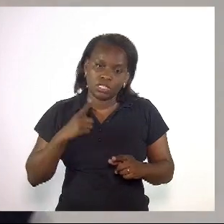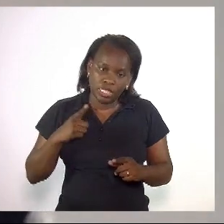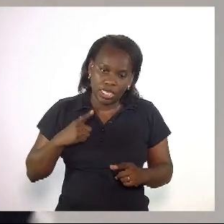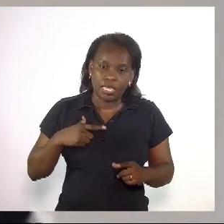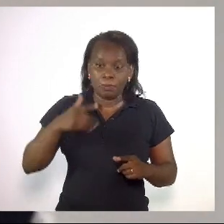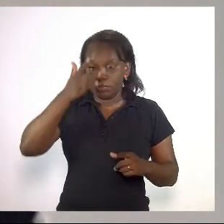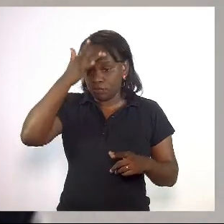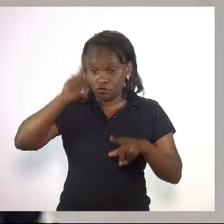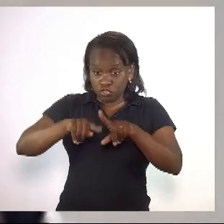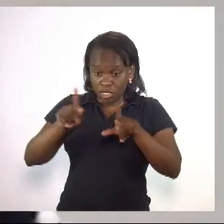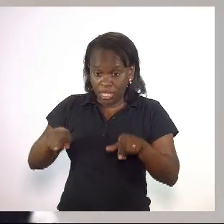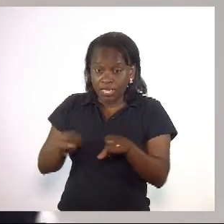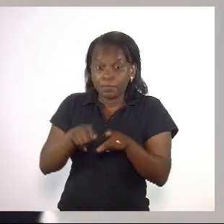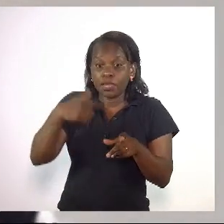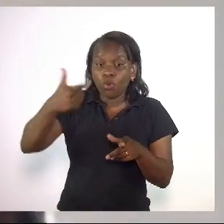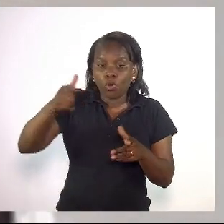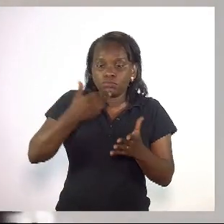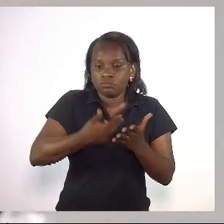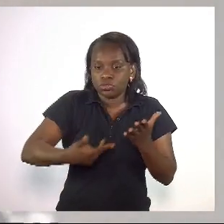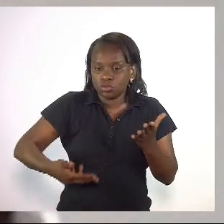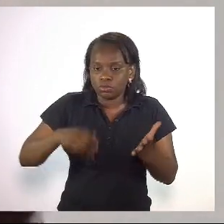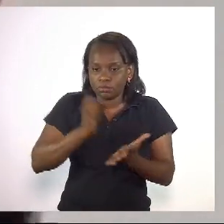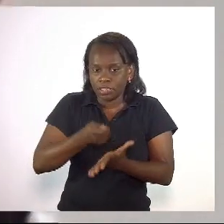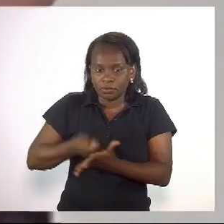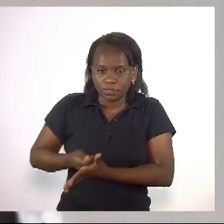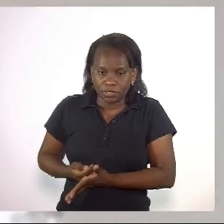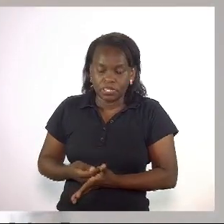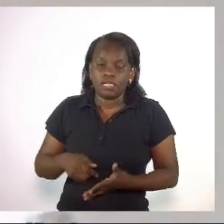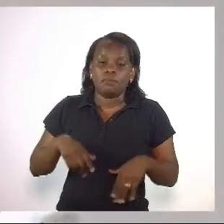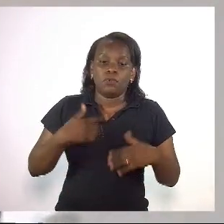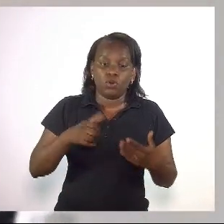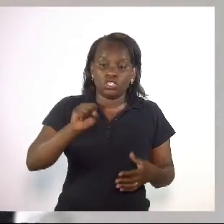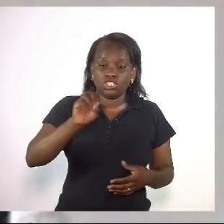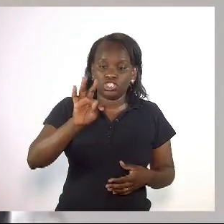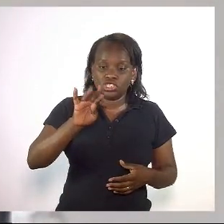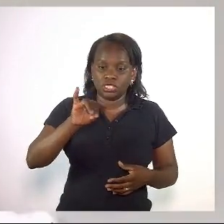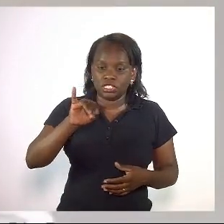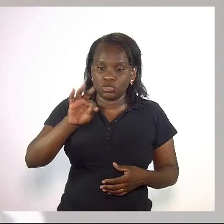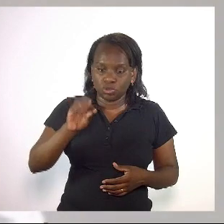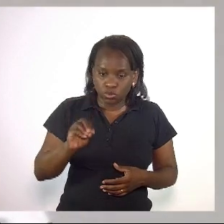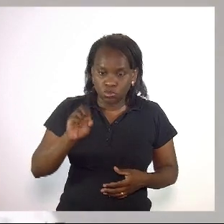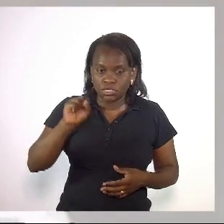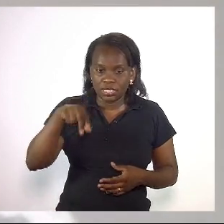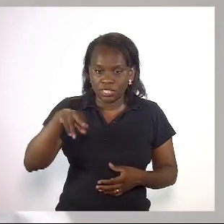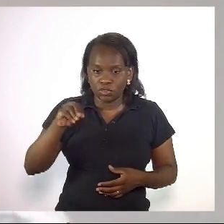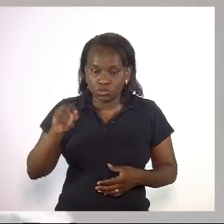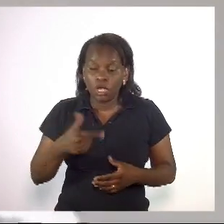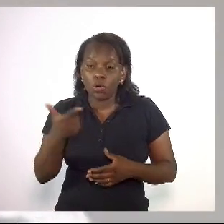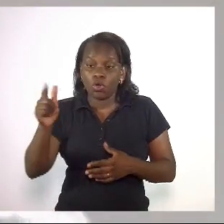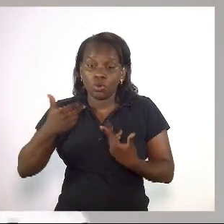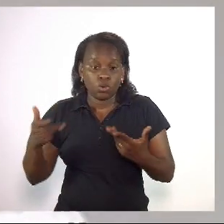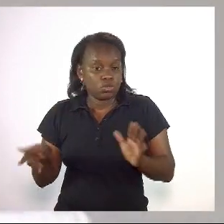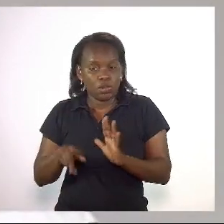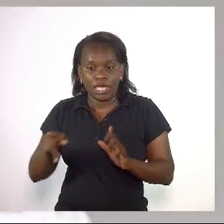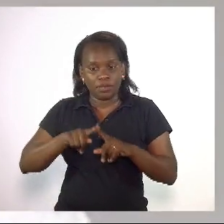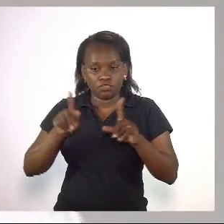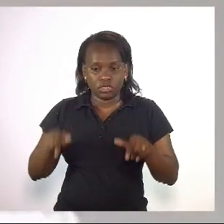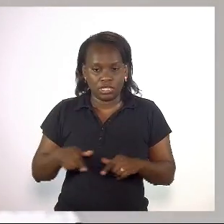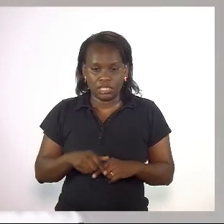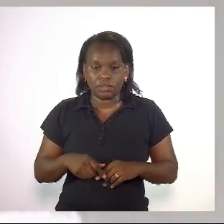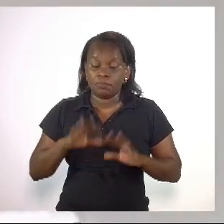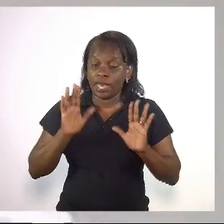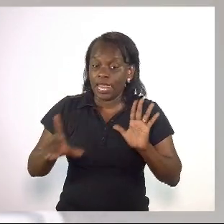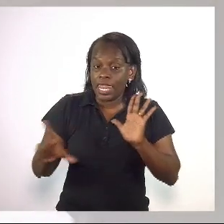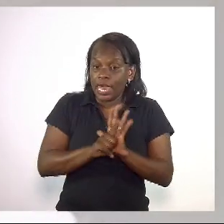outras despesas. E custeio, estrito sensu, são as outras despesas que não pessoal. Mas observem, dado que a